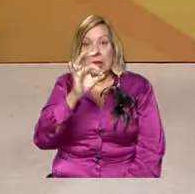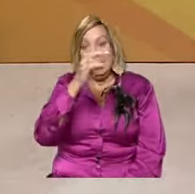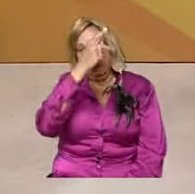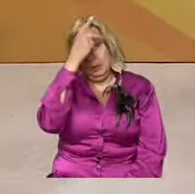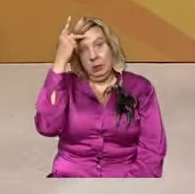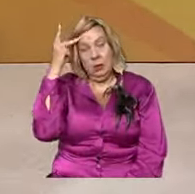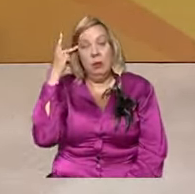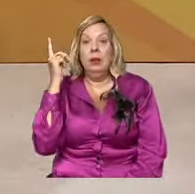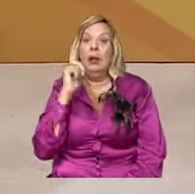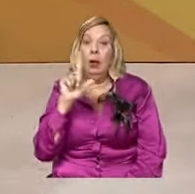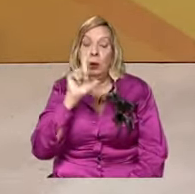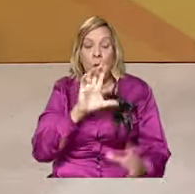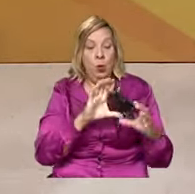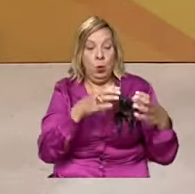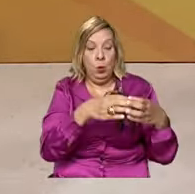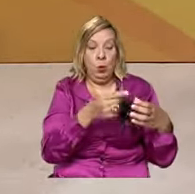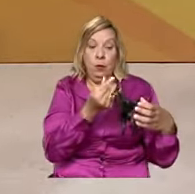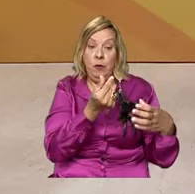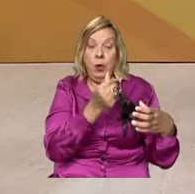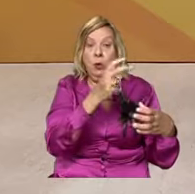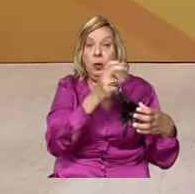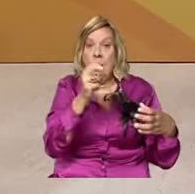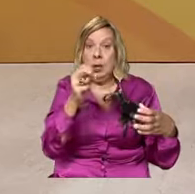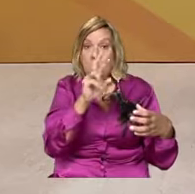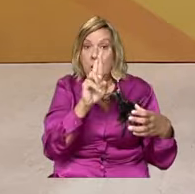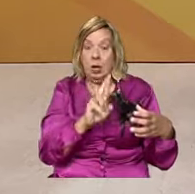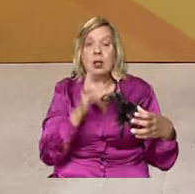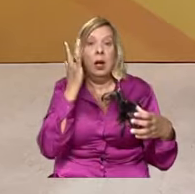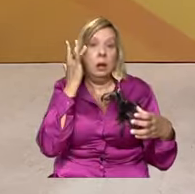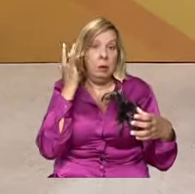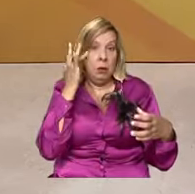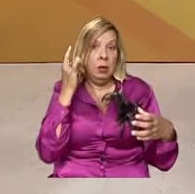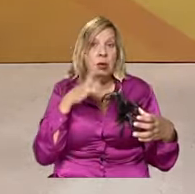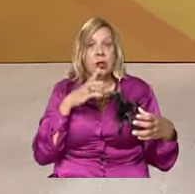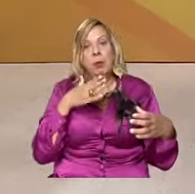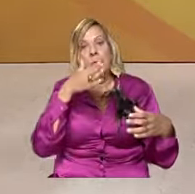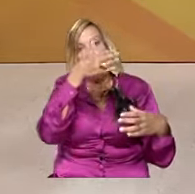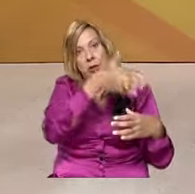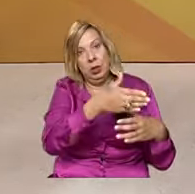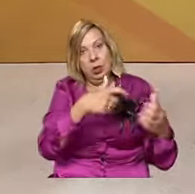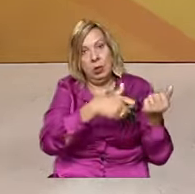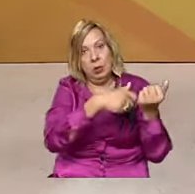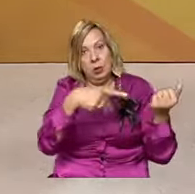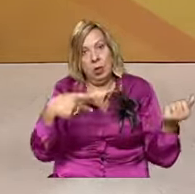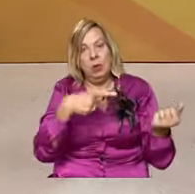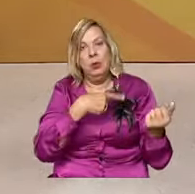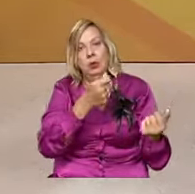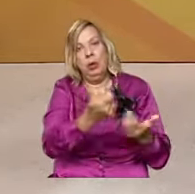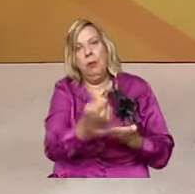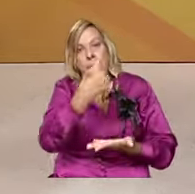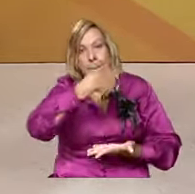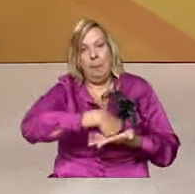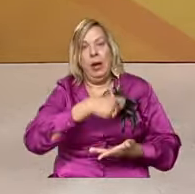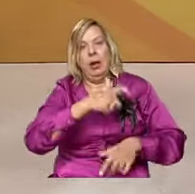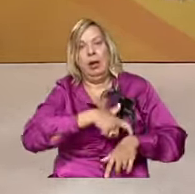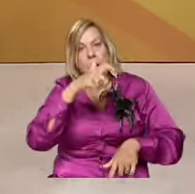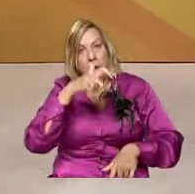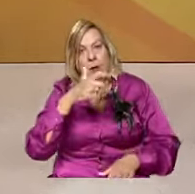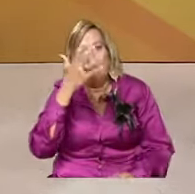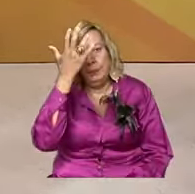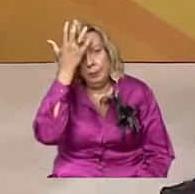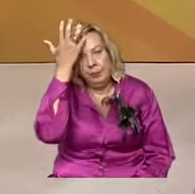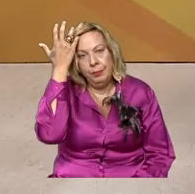de R$500 já podem receber essa grana amanhã mesmo na sede Caju Cap, mas agora vamos seguir e aumentar essa grana. Que tal?